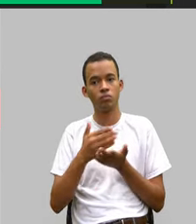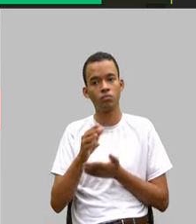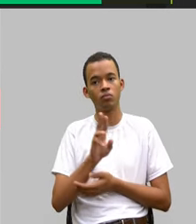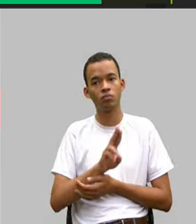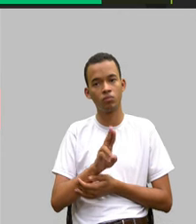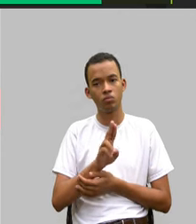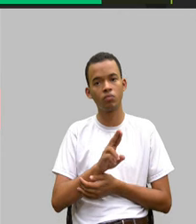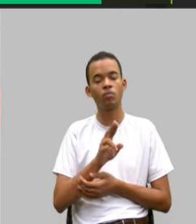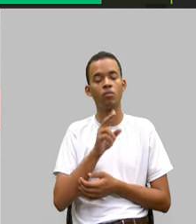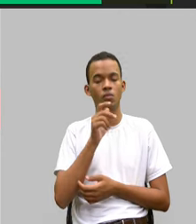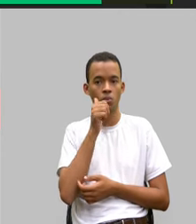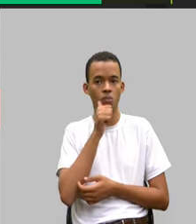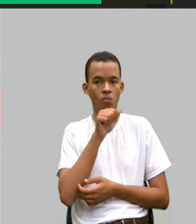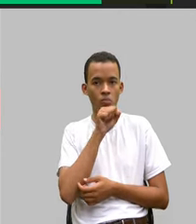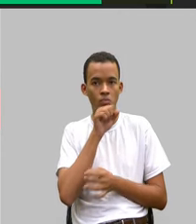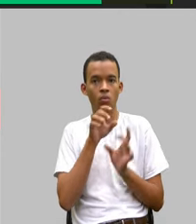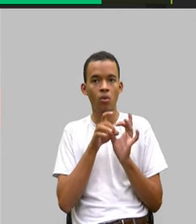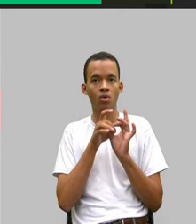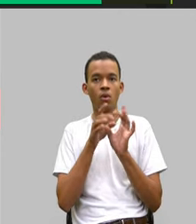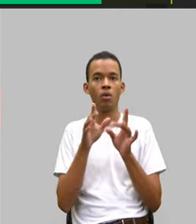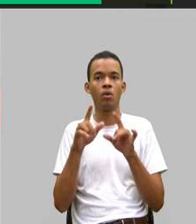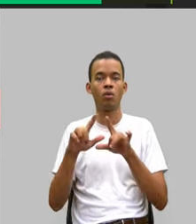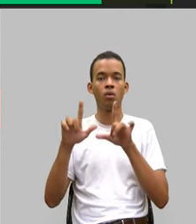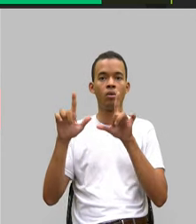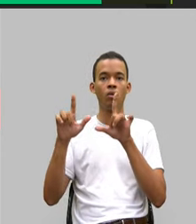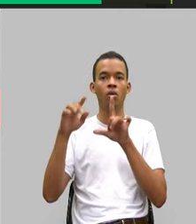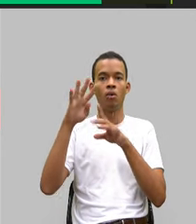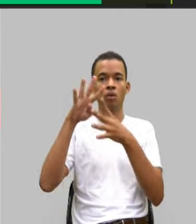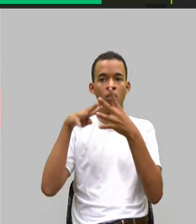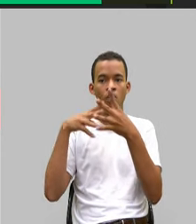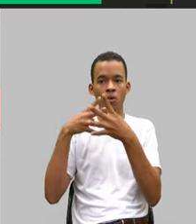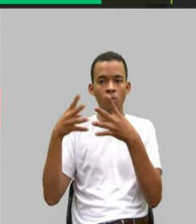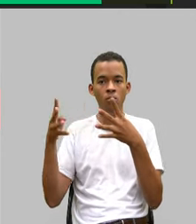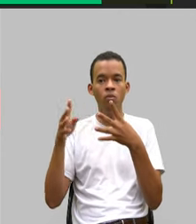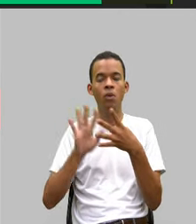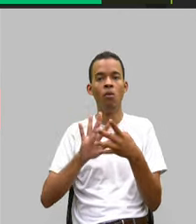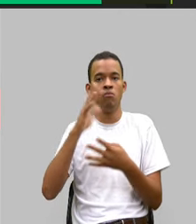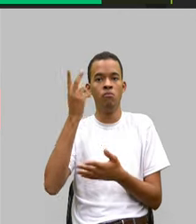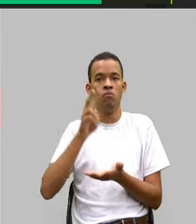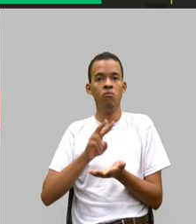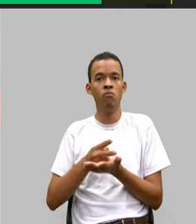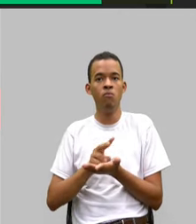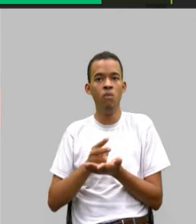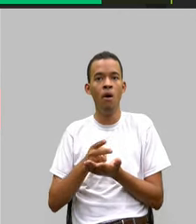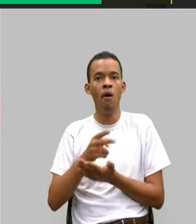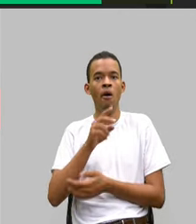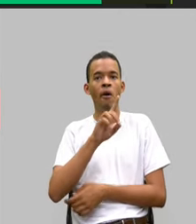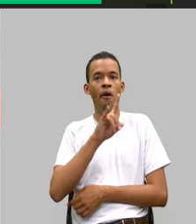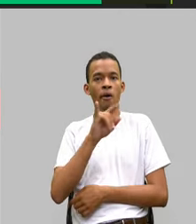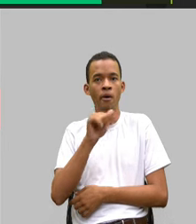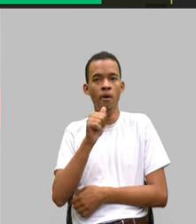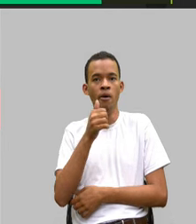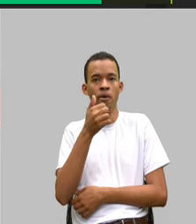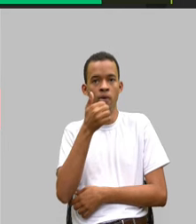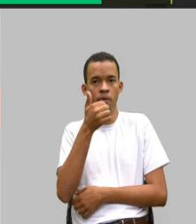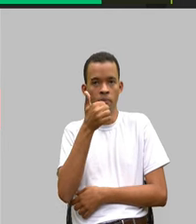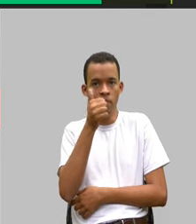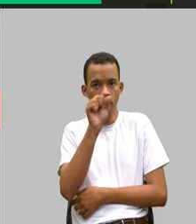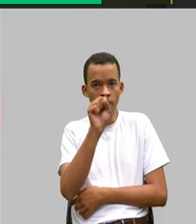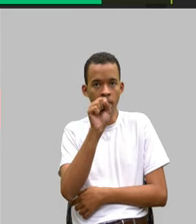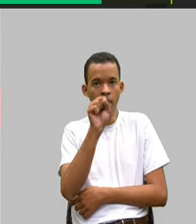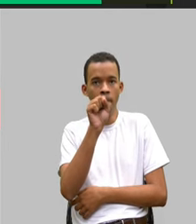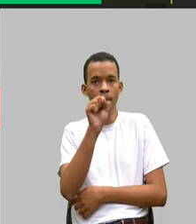esse mapa de crises né né então iniciando aí no dia 18/3 à tarde ele tinha oito crises